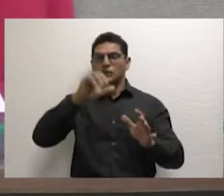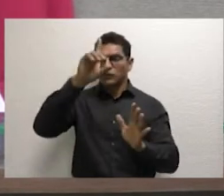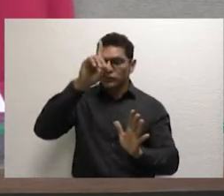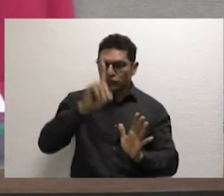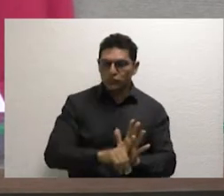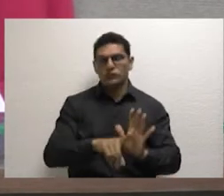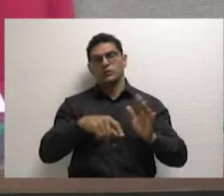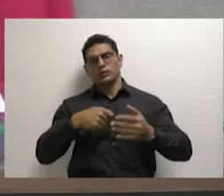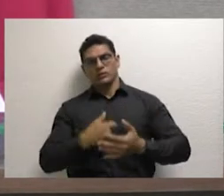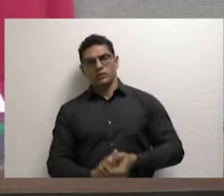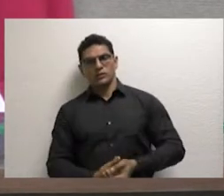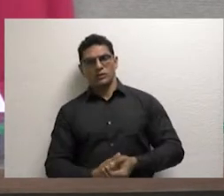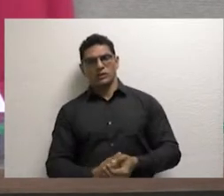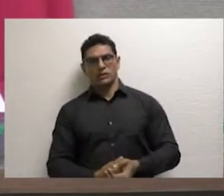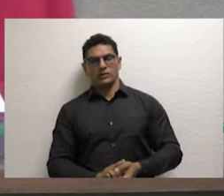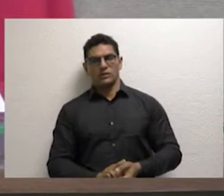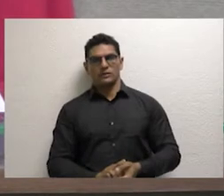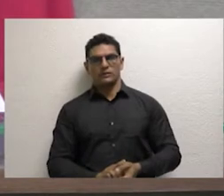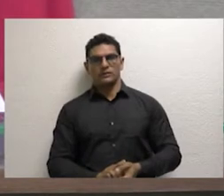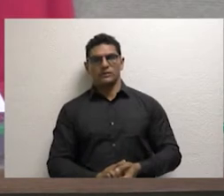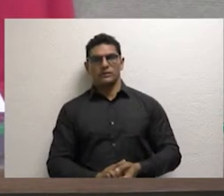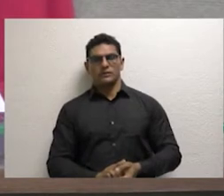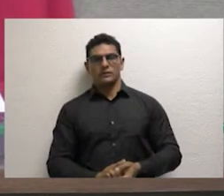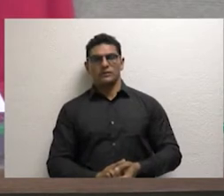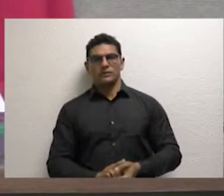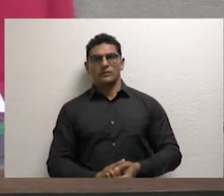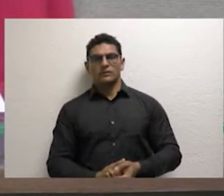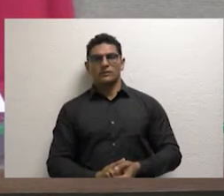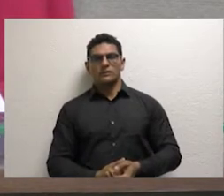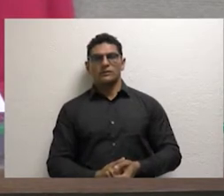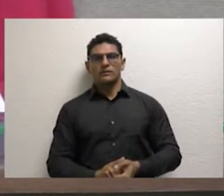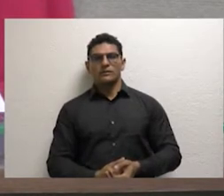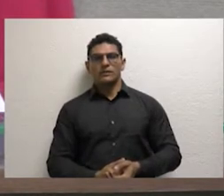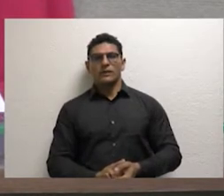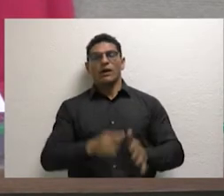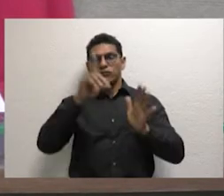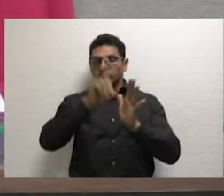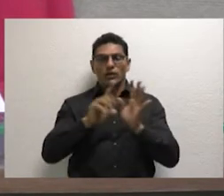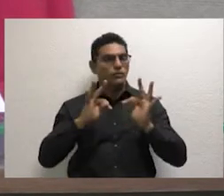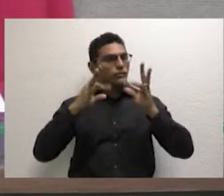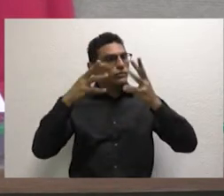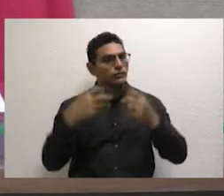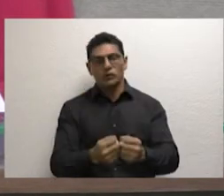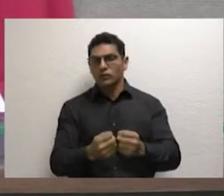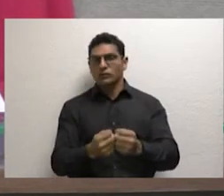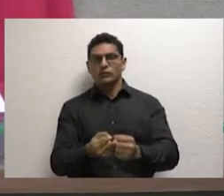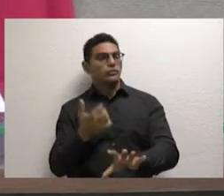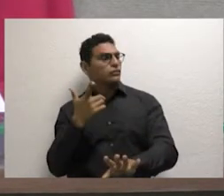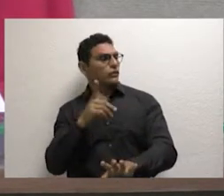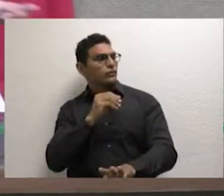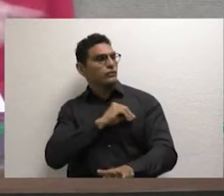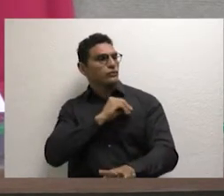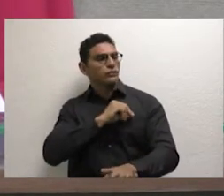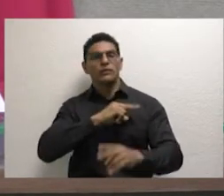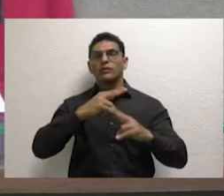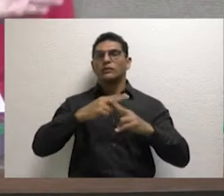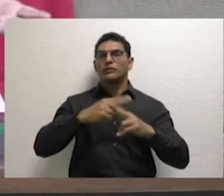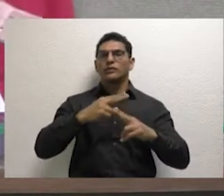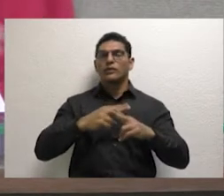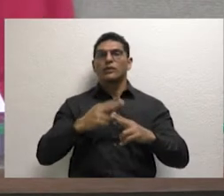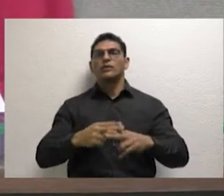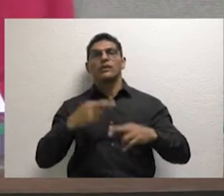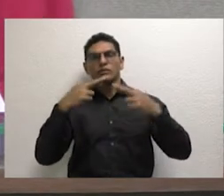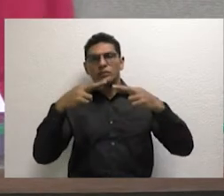os seus recursos que são de direito a eles recebidos e com isso fomentando